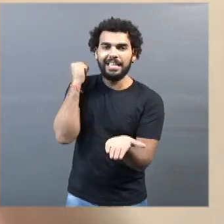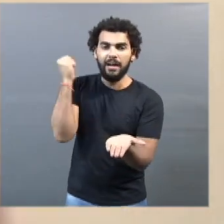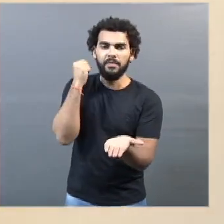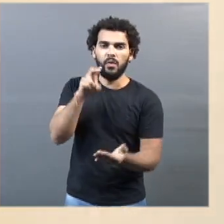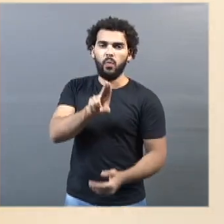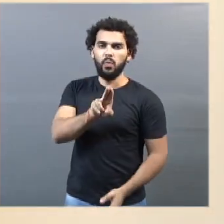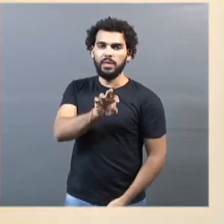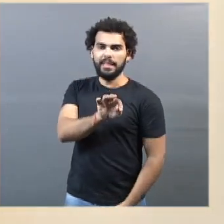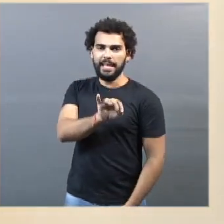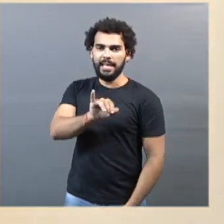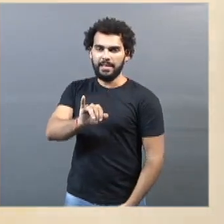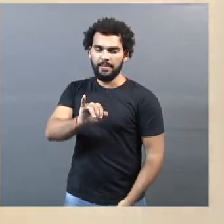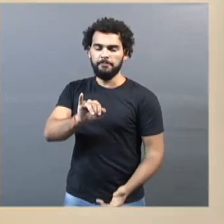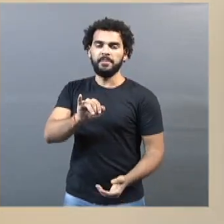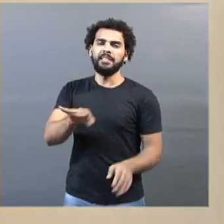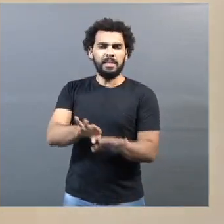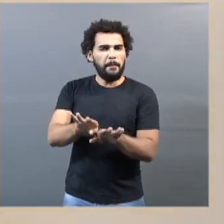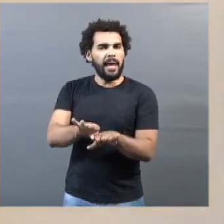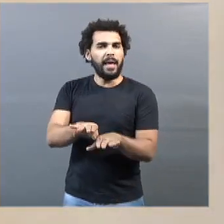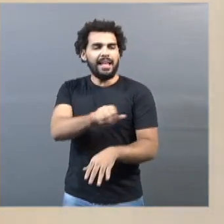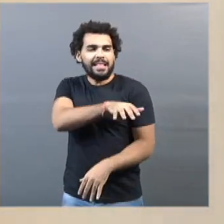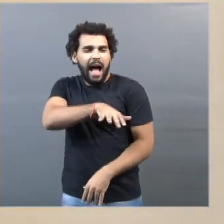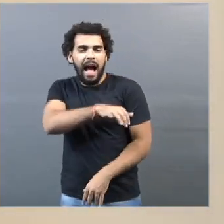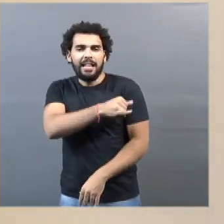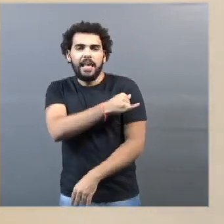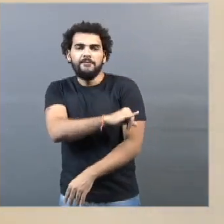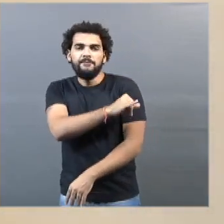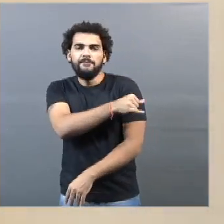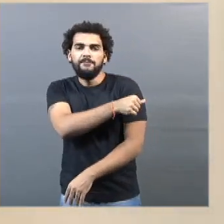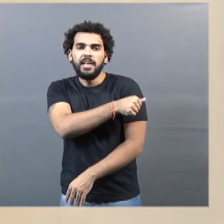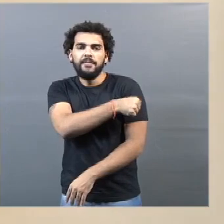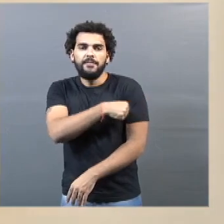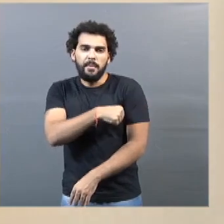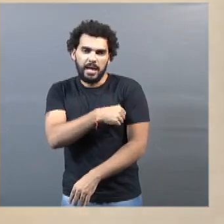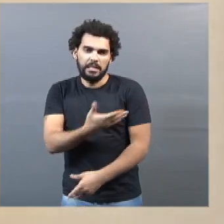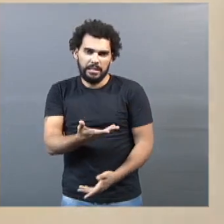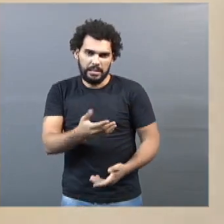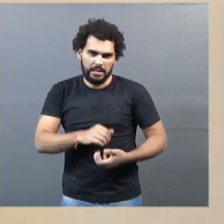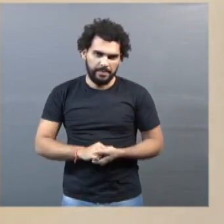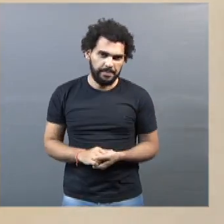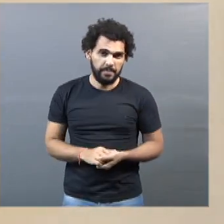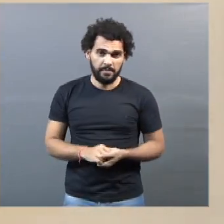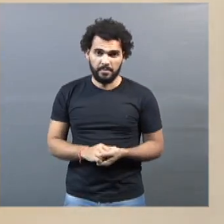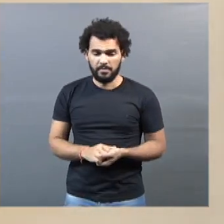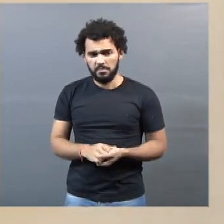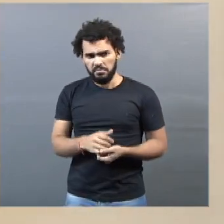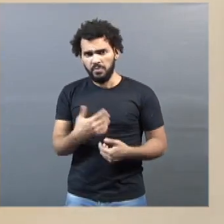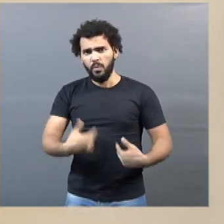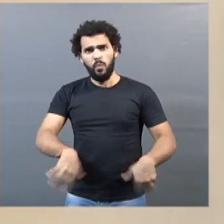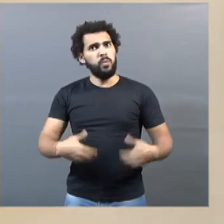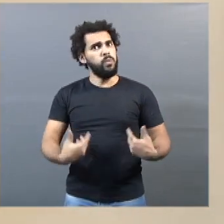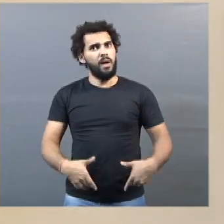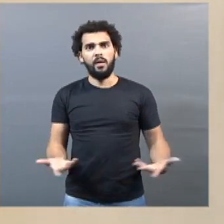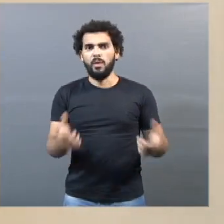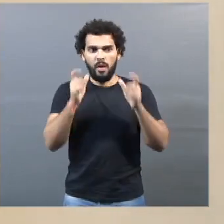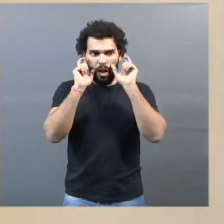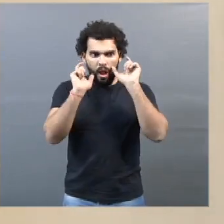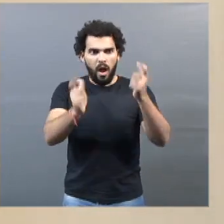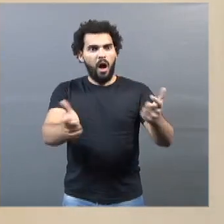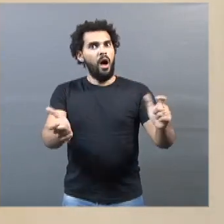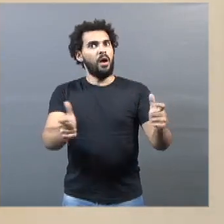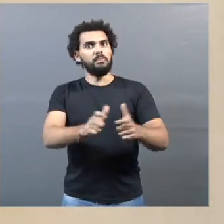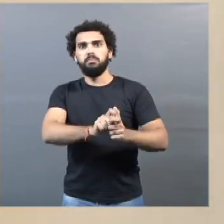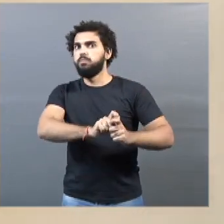nas enfermarias. Está havendo um número de casos muito grande. Está